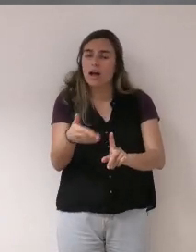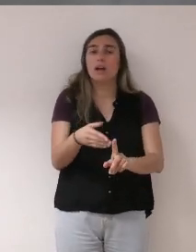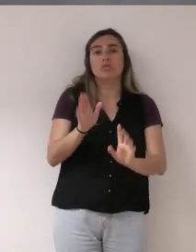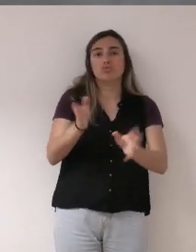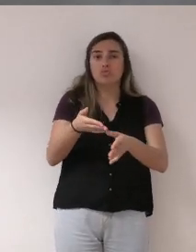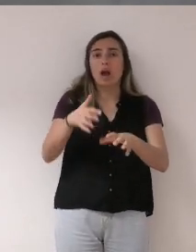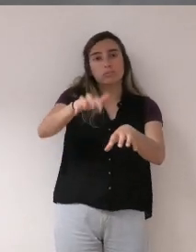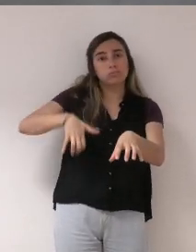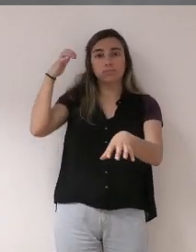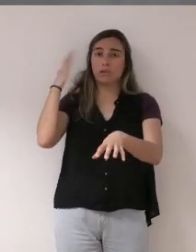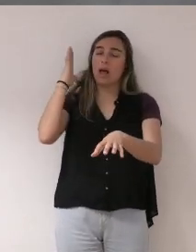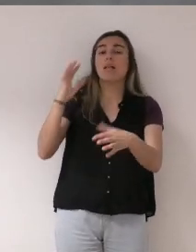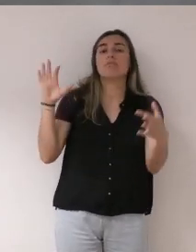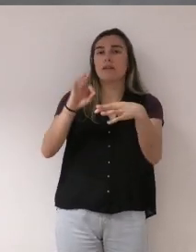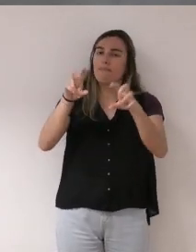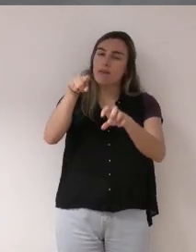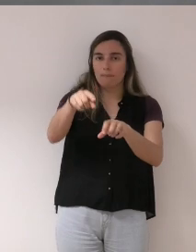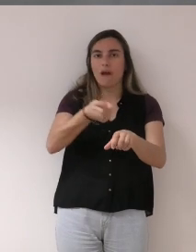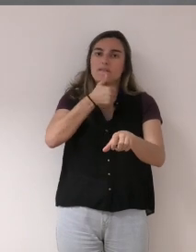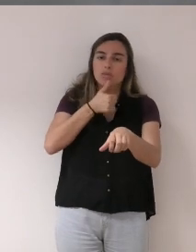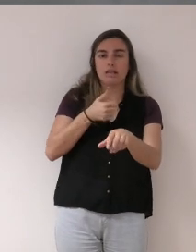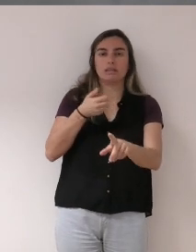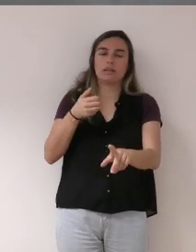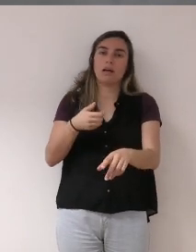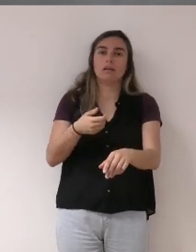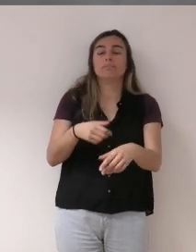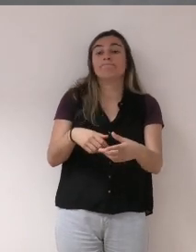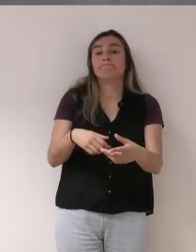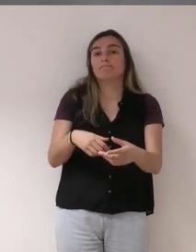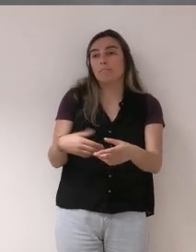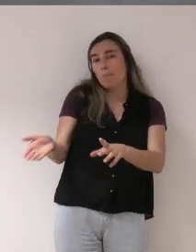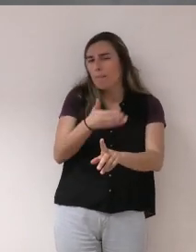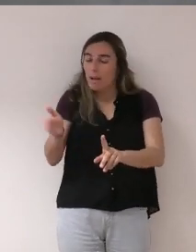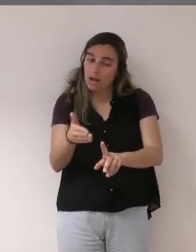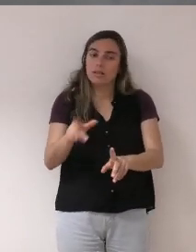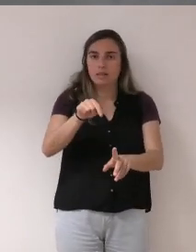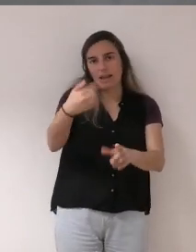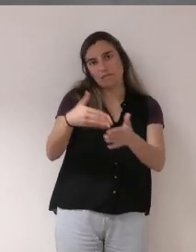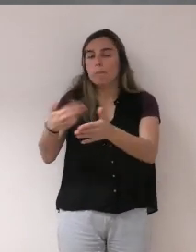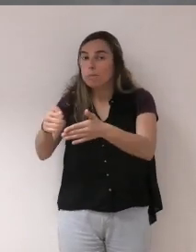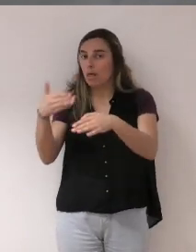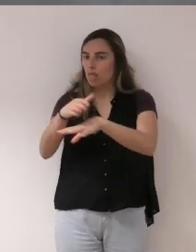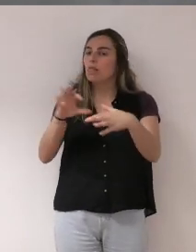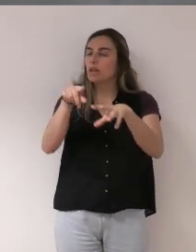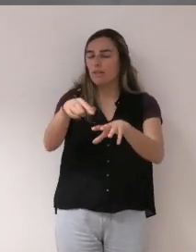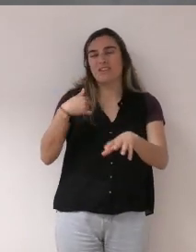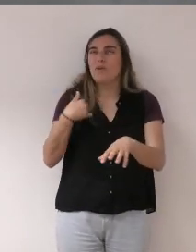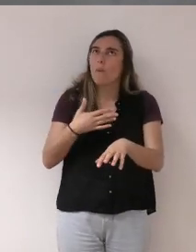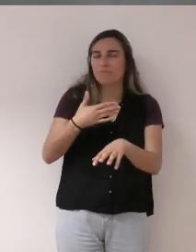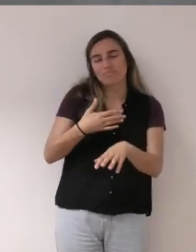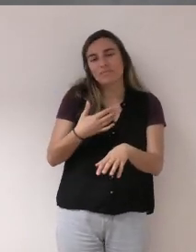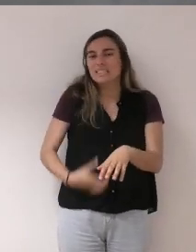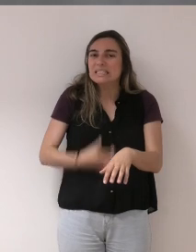tema da violência. Portanto, há essa transgressão. E, por outro lado, e eu acho isto muito curioso, há